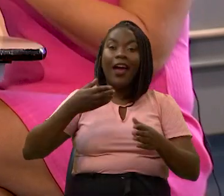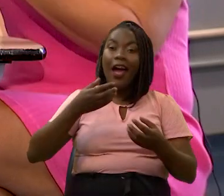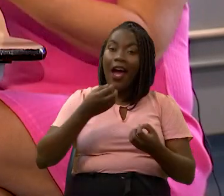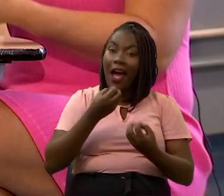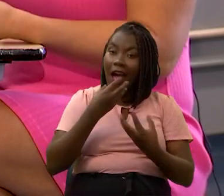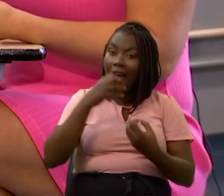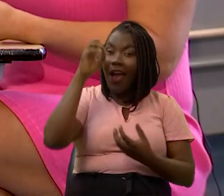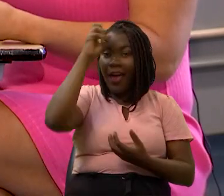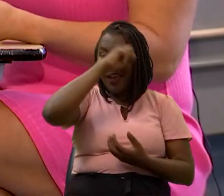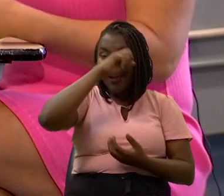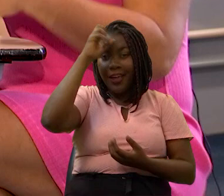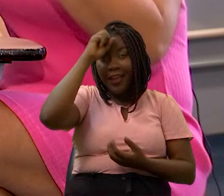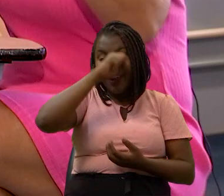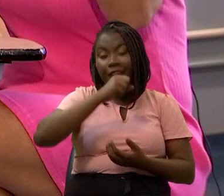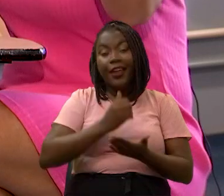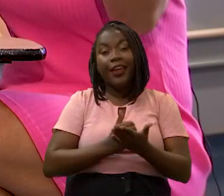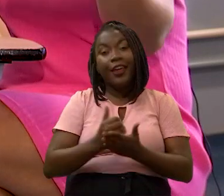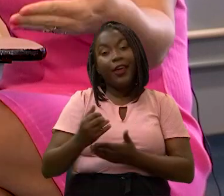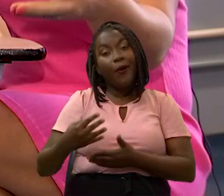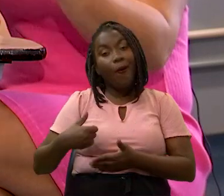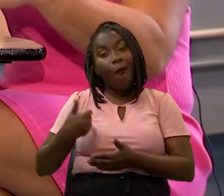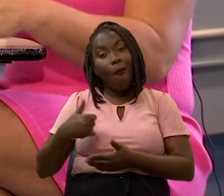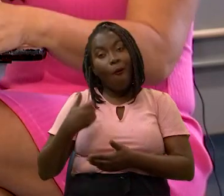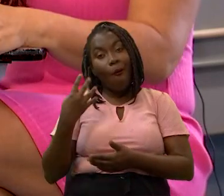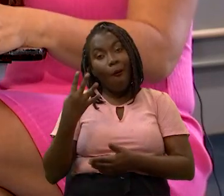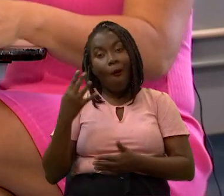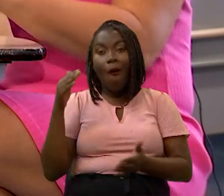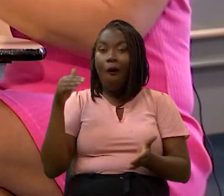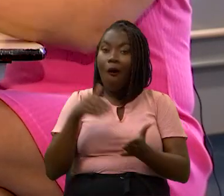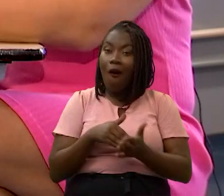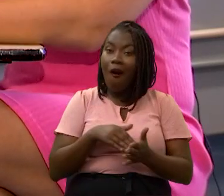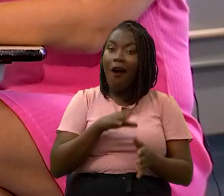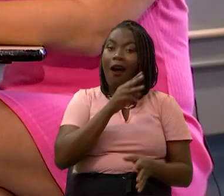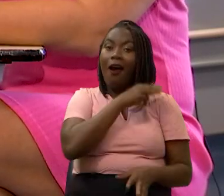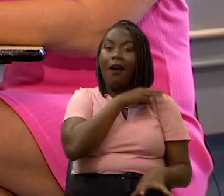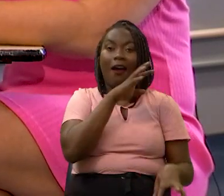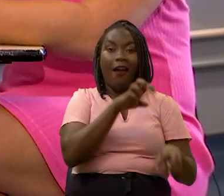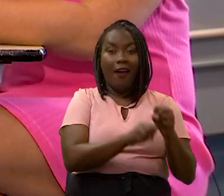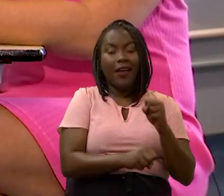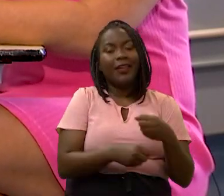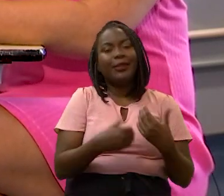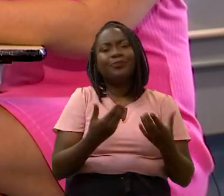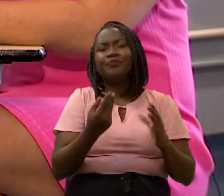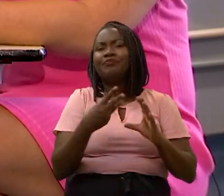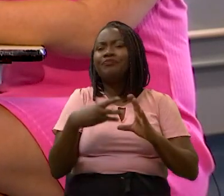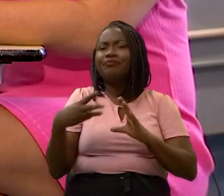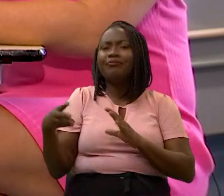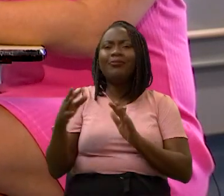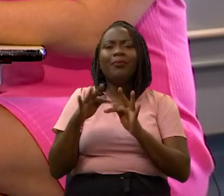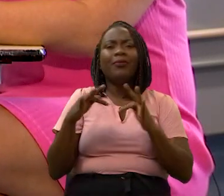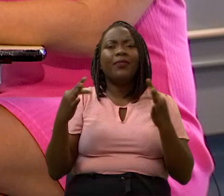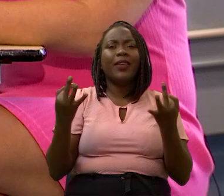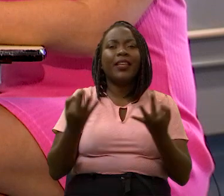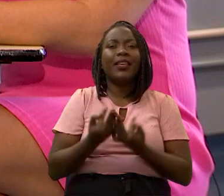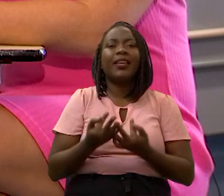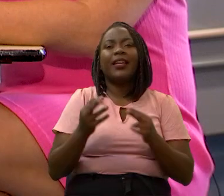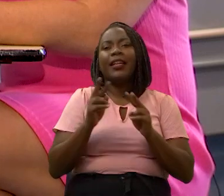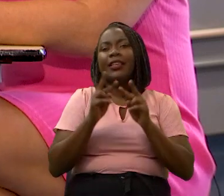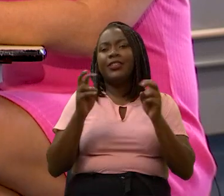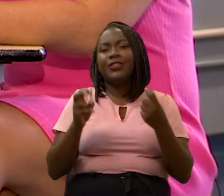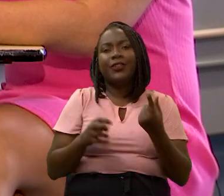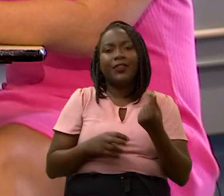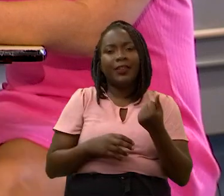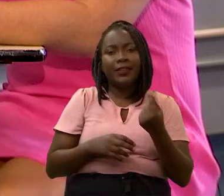direito à escolarização, desde os 4 anos de idade até o final do ensino médio. Bom, a característica, enfim, da